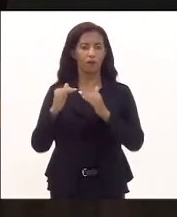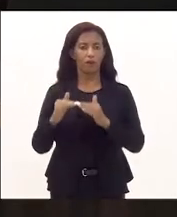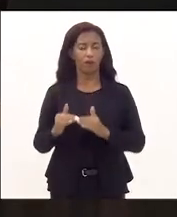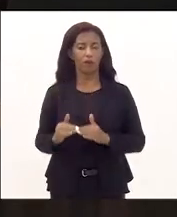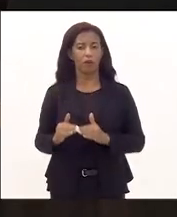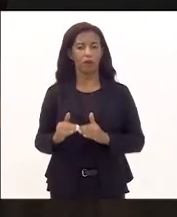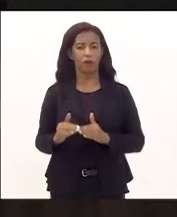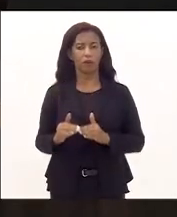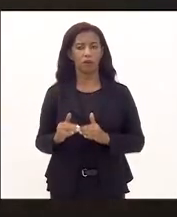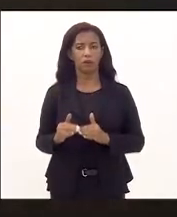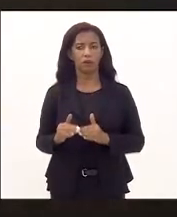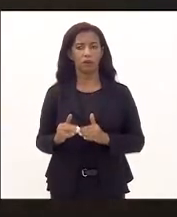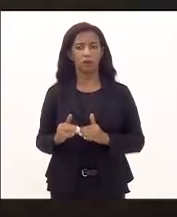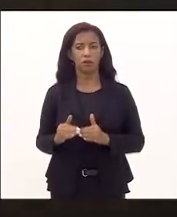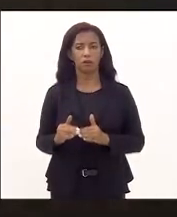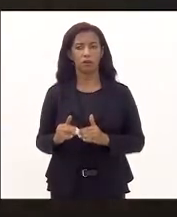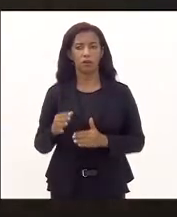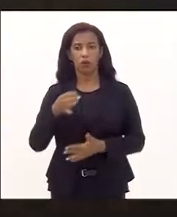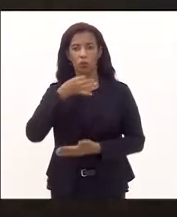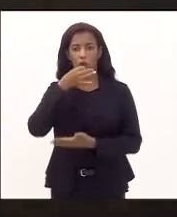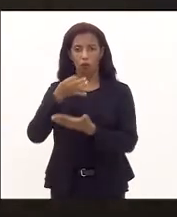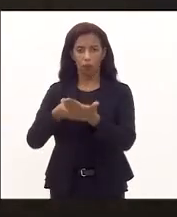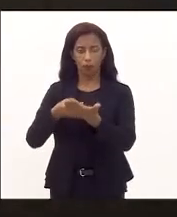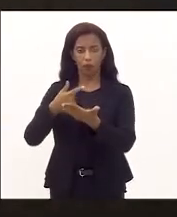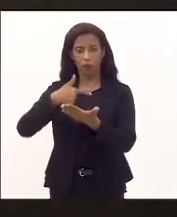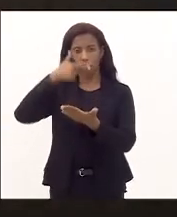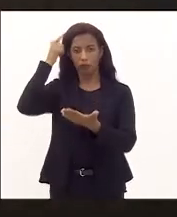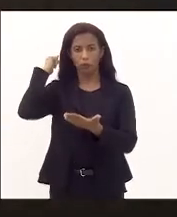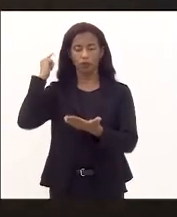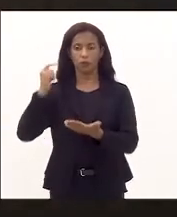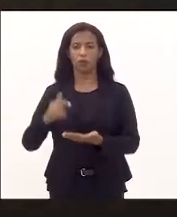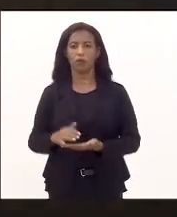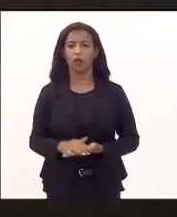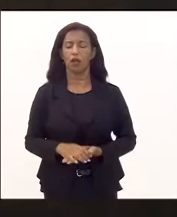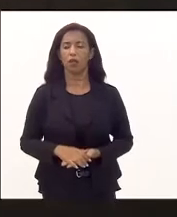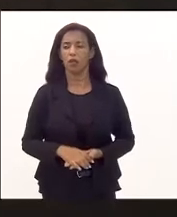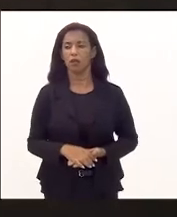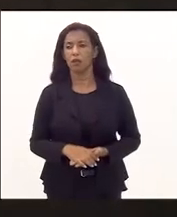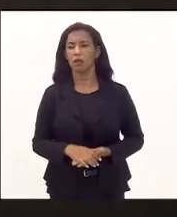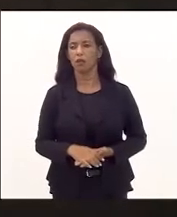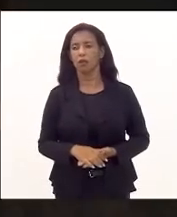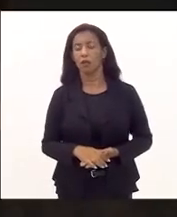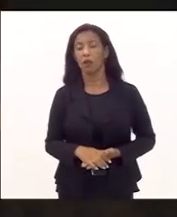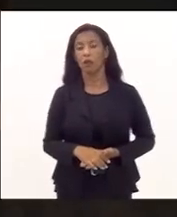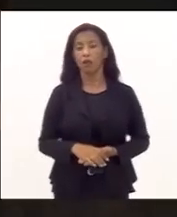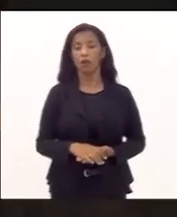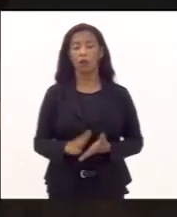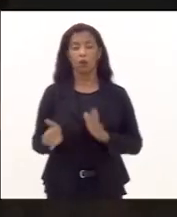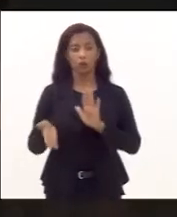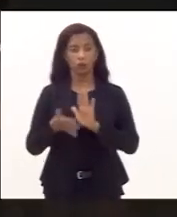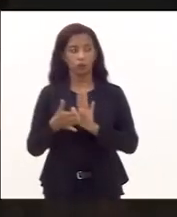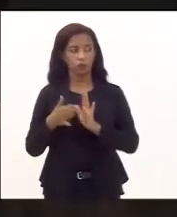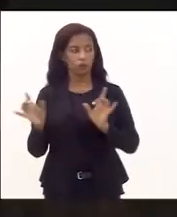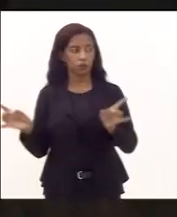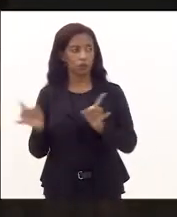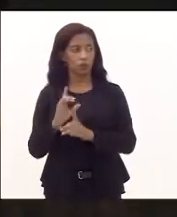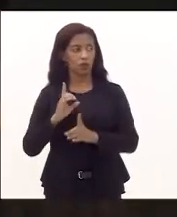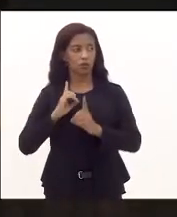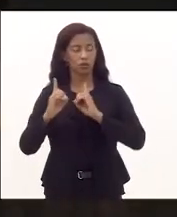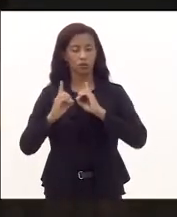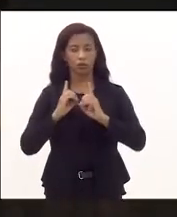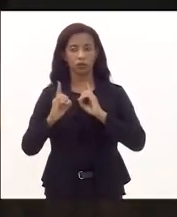com a sugestão do deputado Luiz Paulo na CCJ, senhor presidente. Com os pareceres emitidos, em